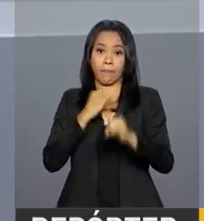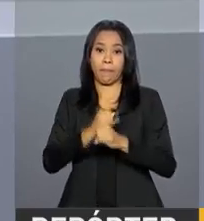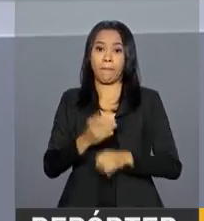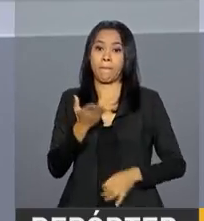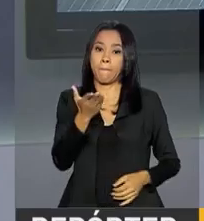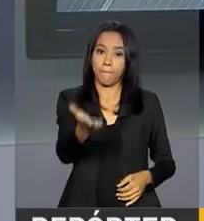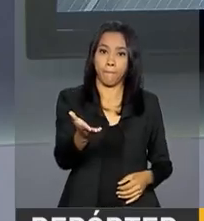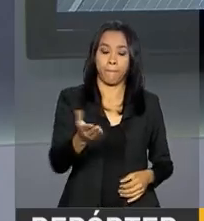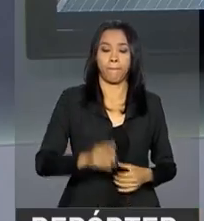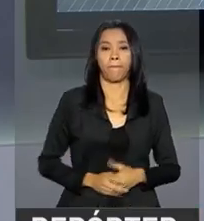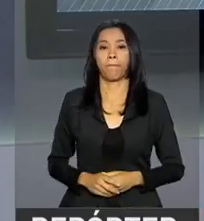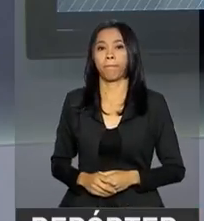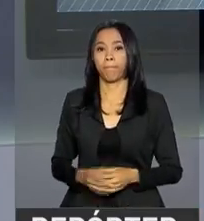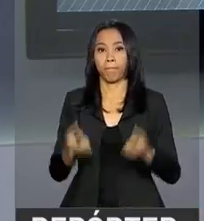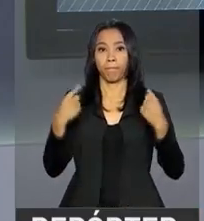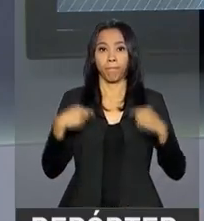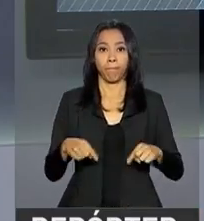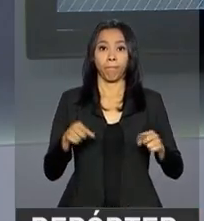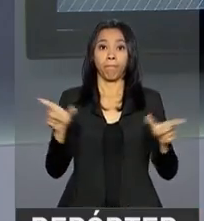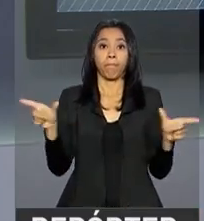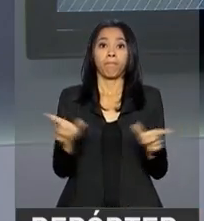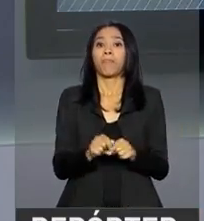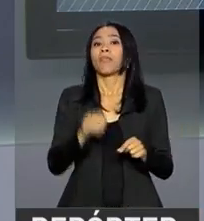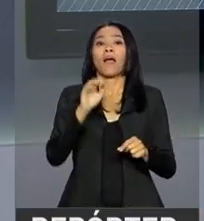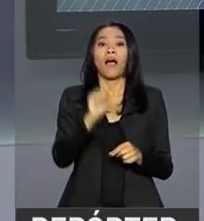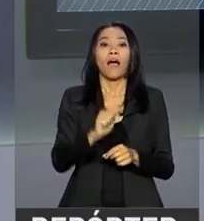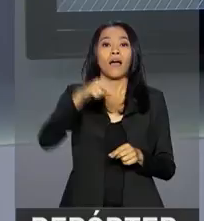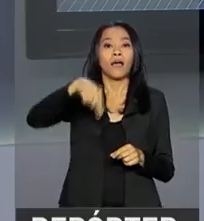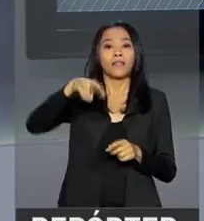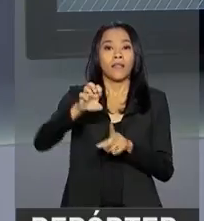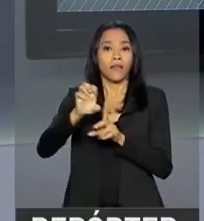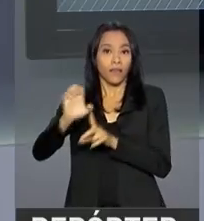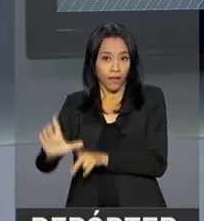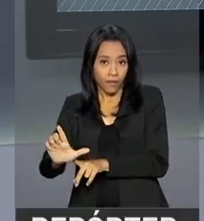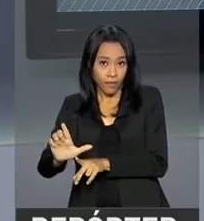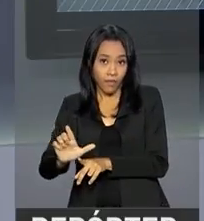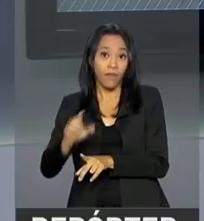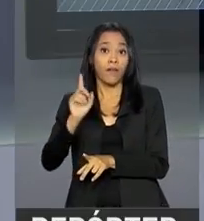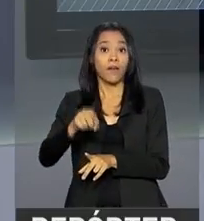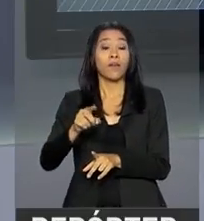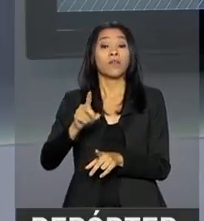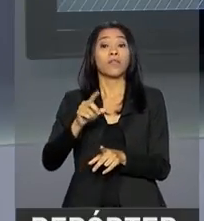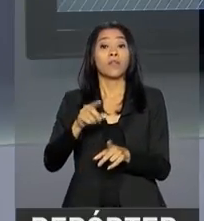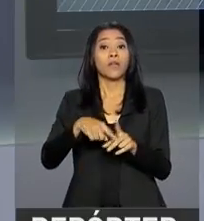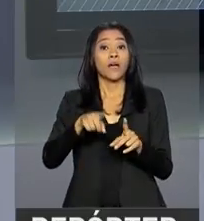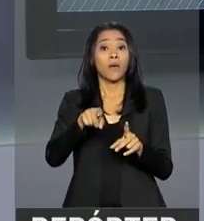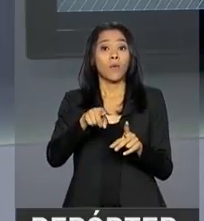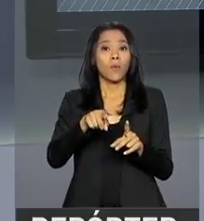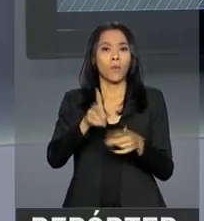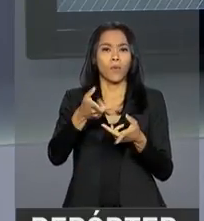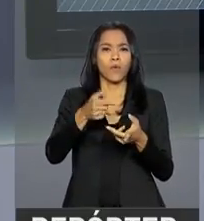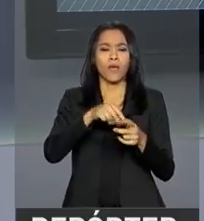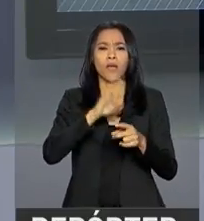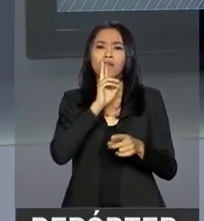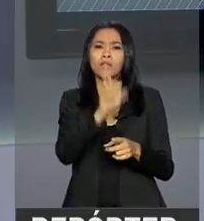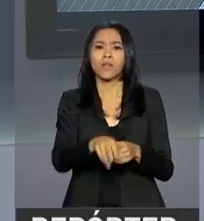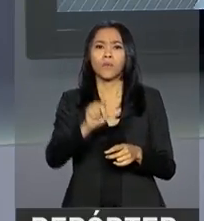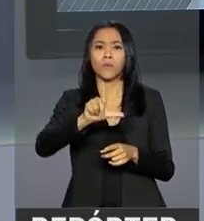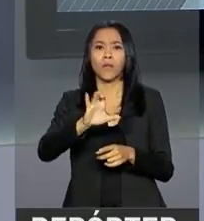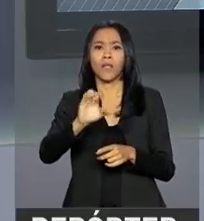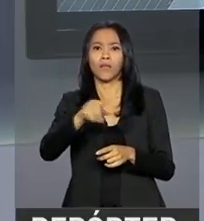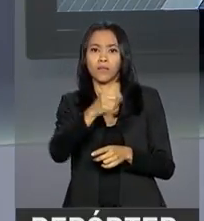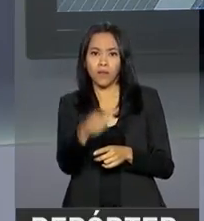saúde a agência nacional de energia elétrica aneel homologou o resultado do leilão de transmissão de energia elétrica